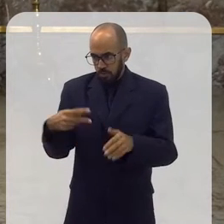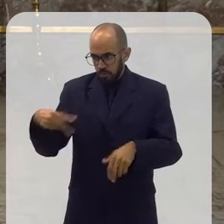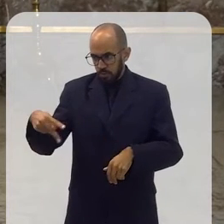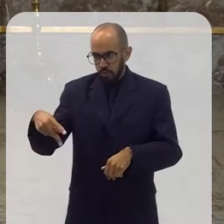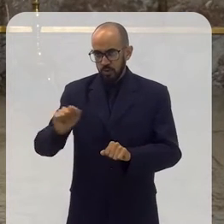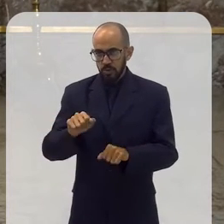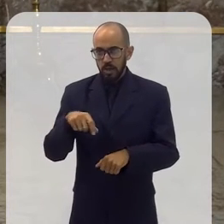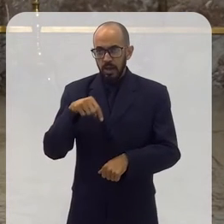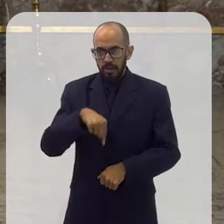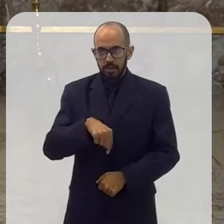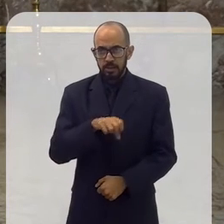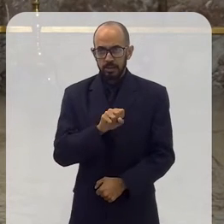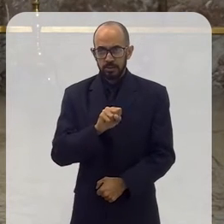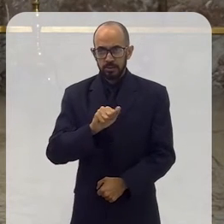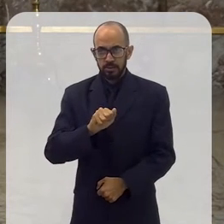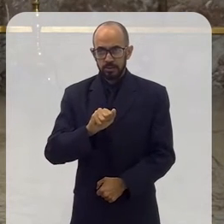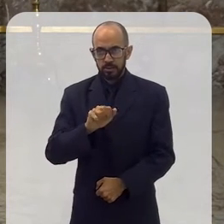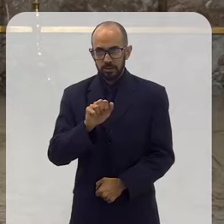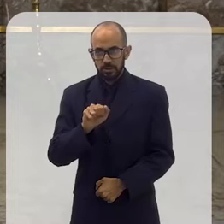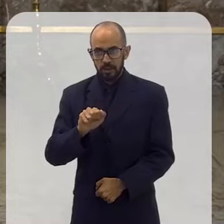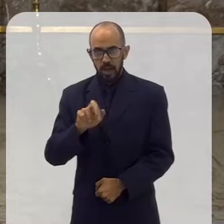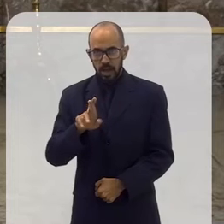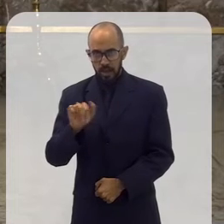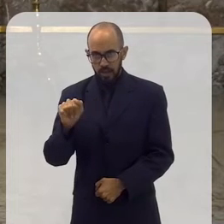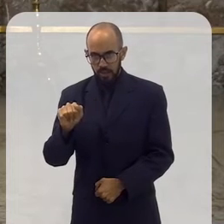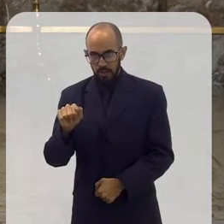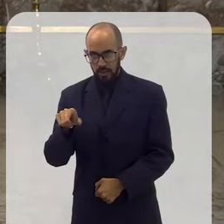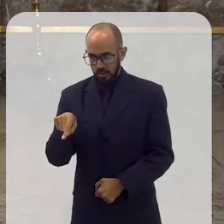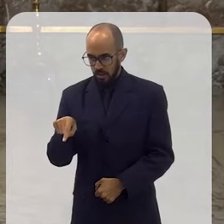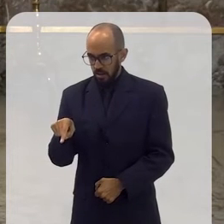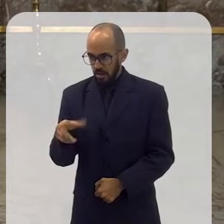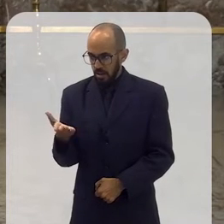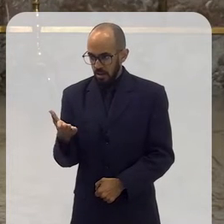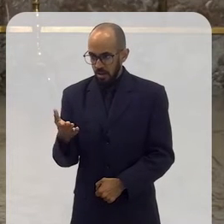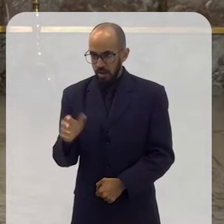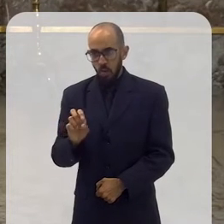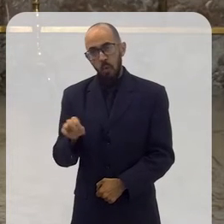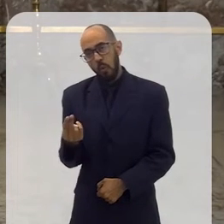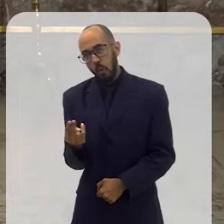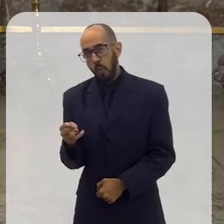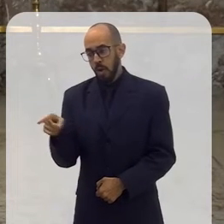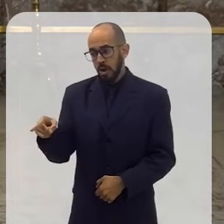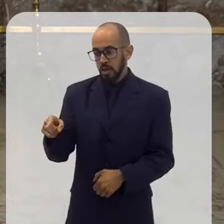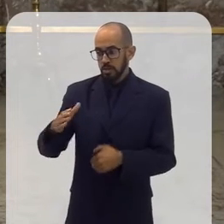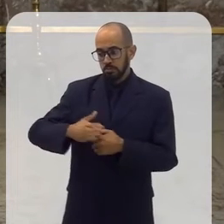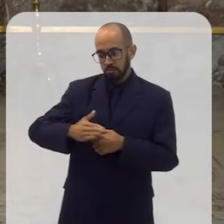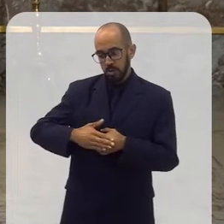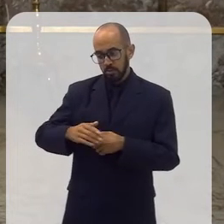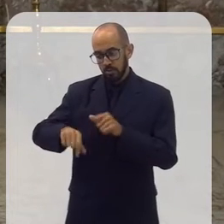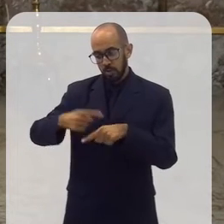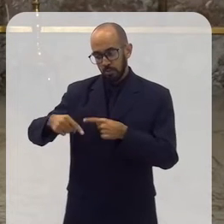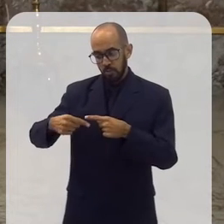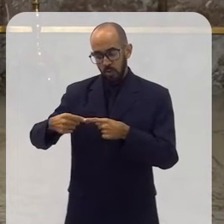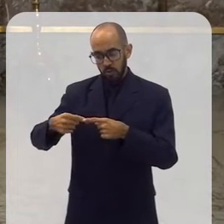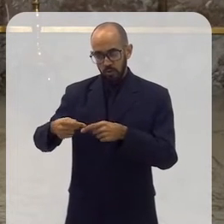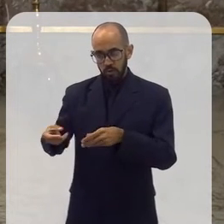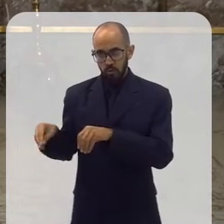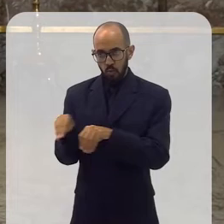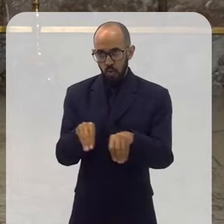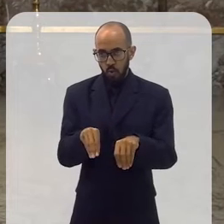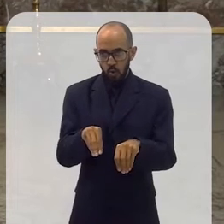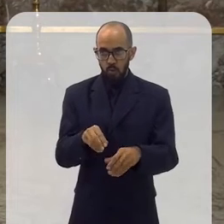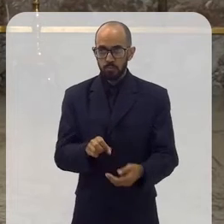vocês, que nós temos muitos aqui no Saara, muito próximo, foi isso que trouxe vocês para cá? Ou eles que vieram